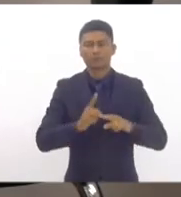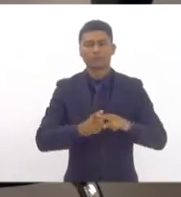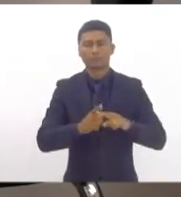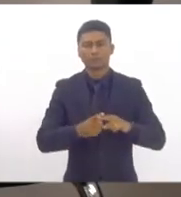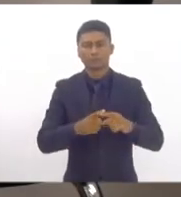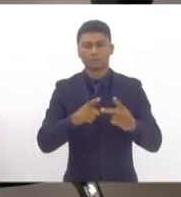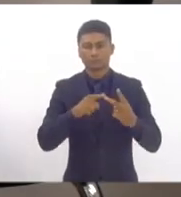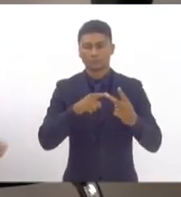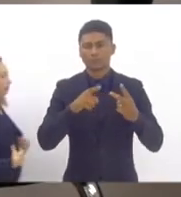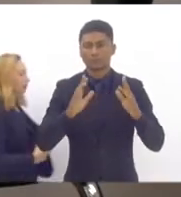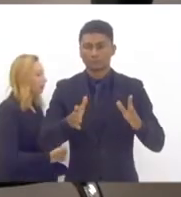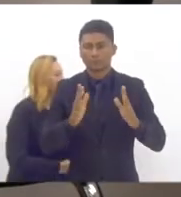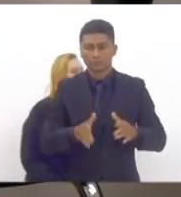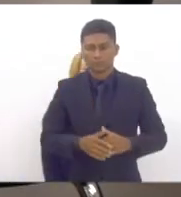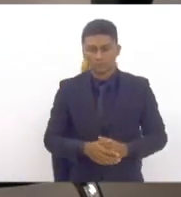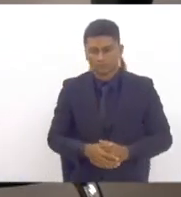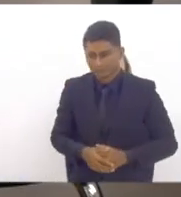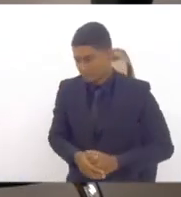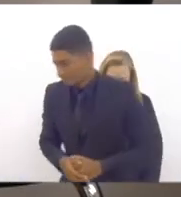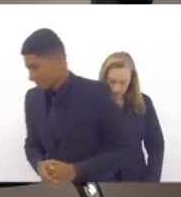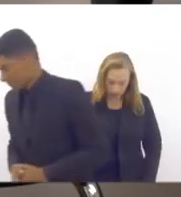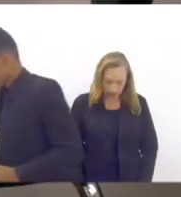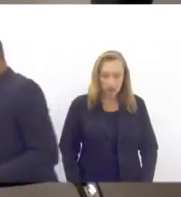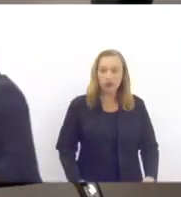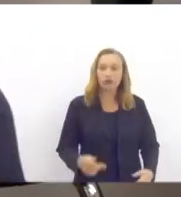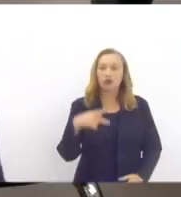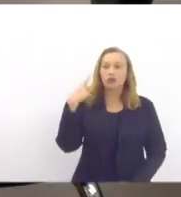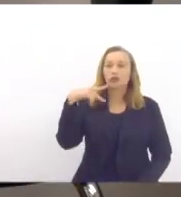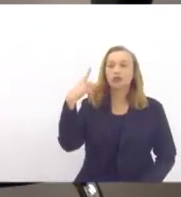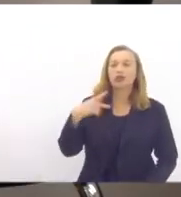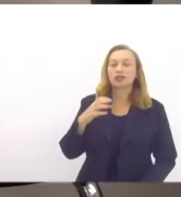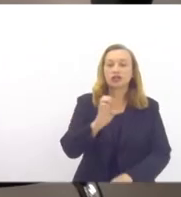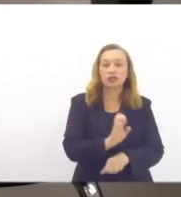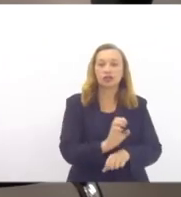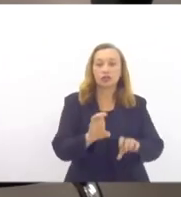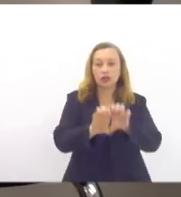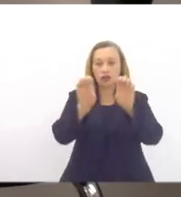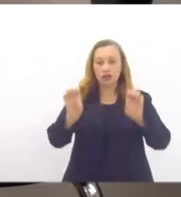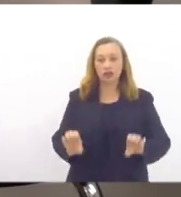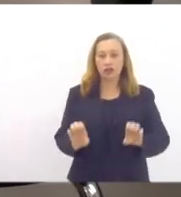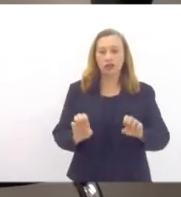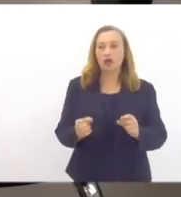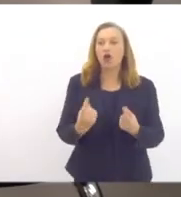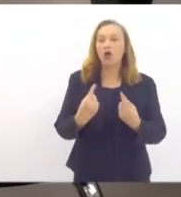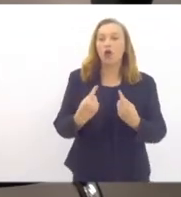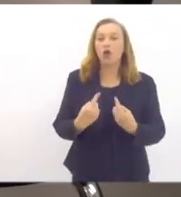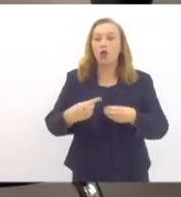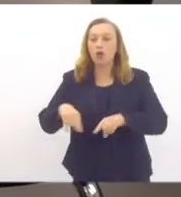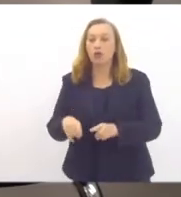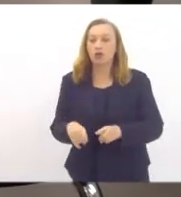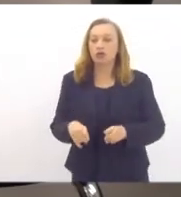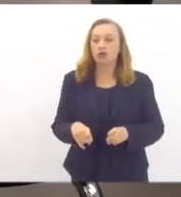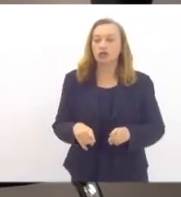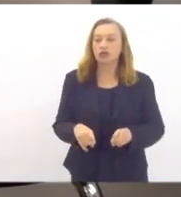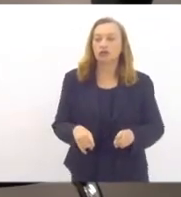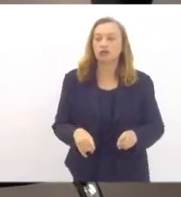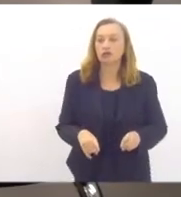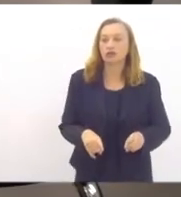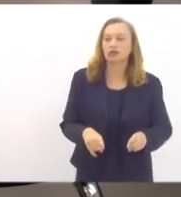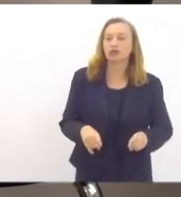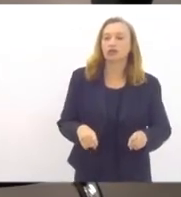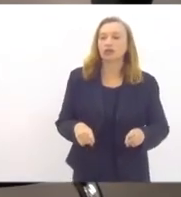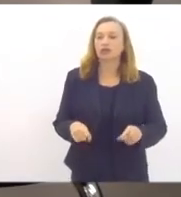parte do início da trajetória da política estadual, do sistema estadual de prevenção e combate à tortura. Ela, enfim,